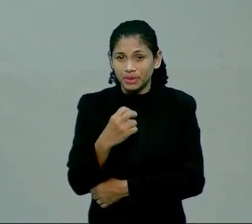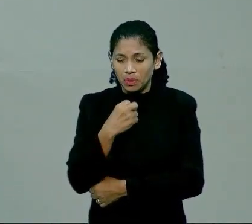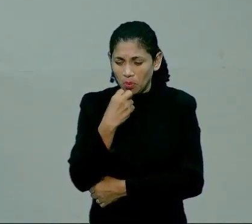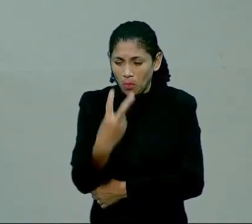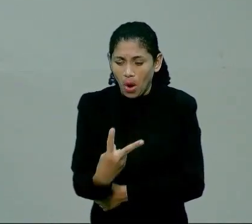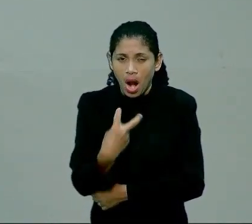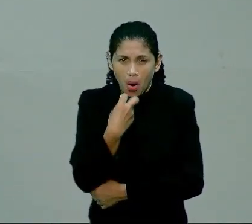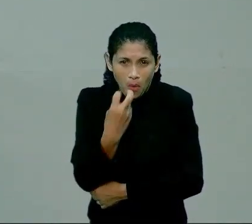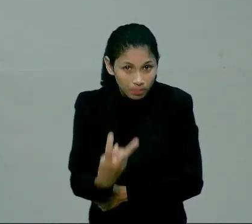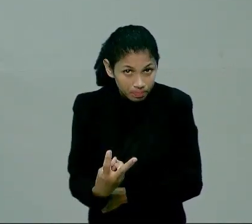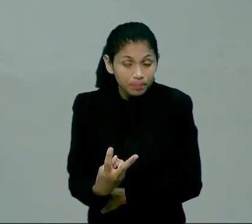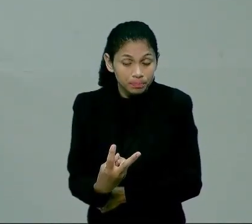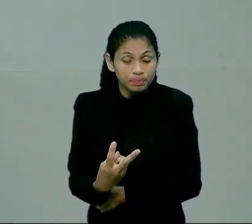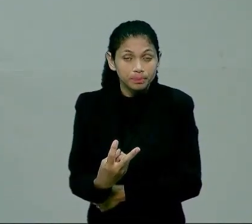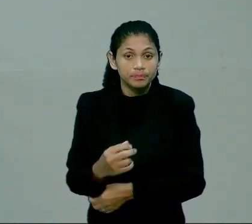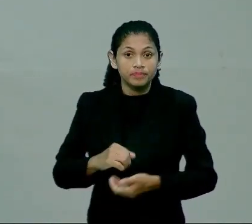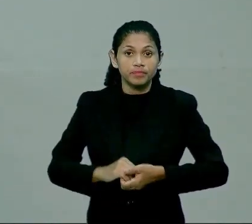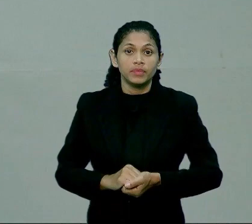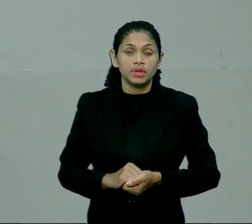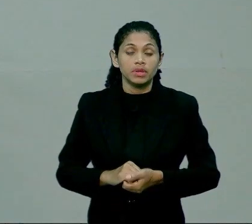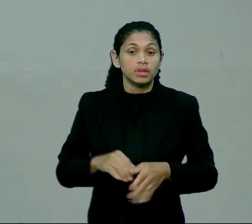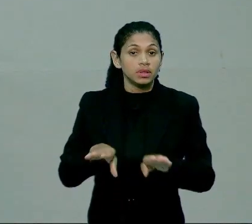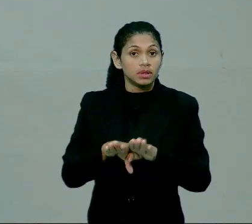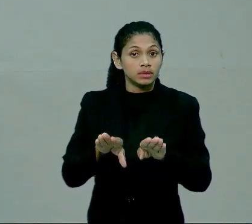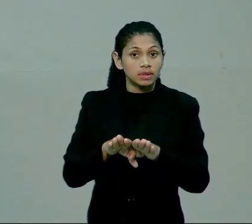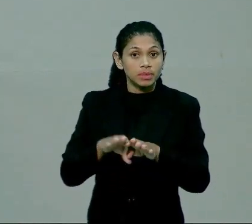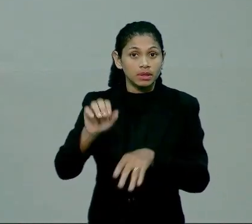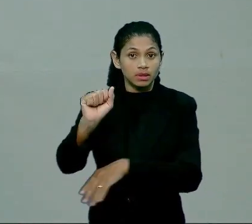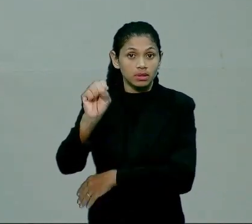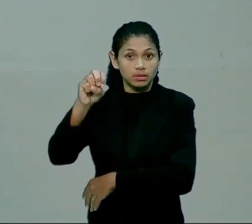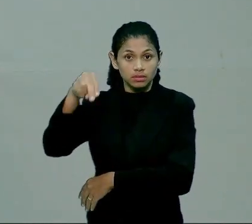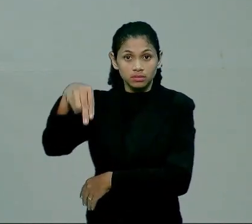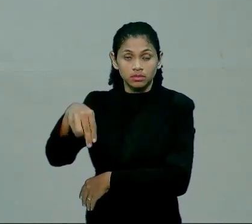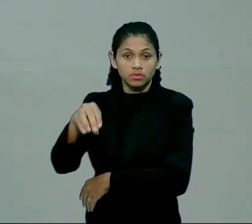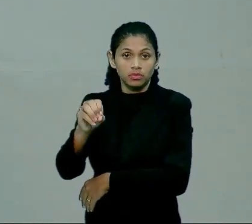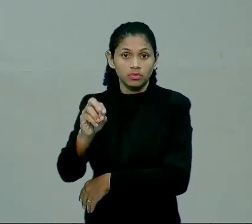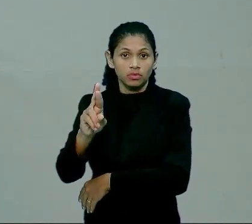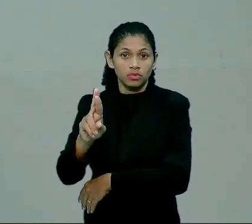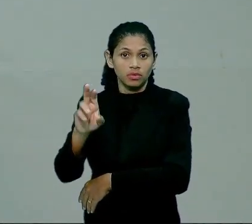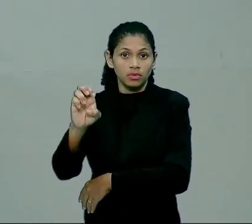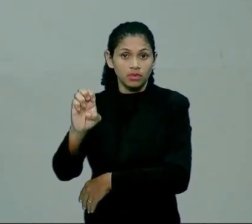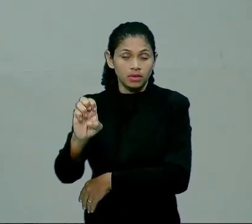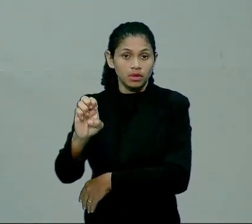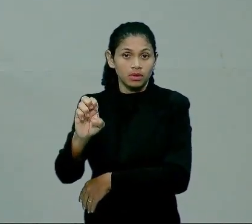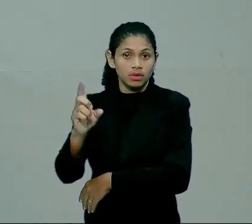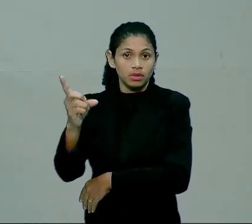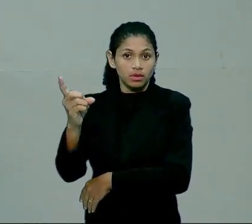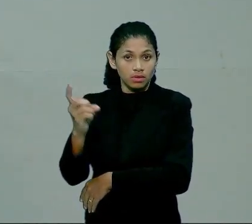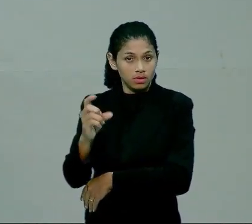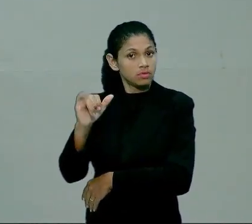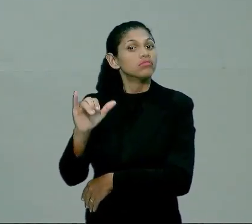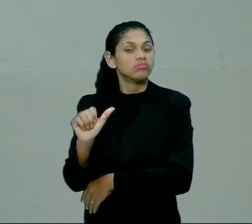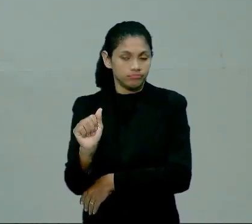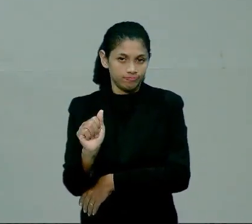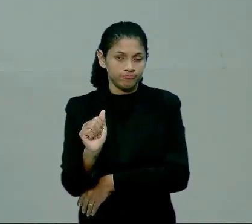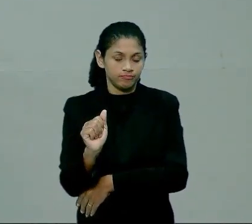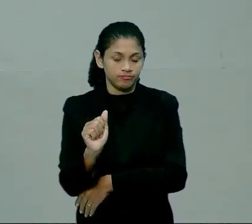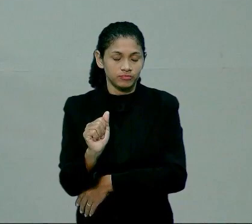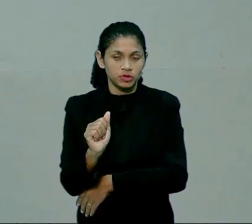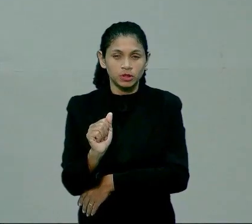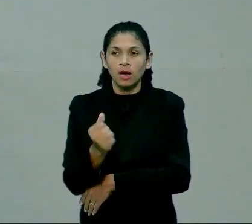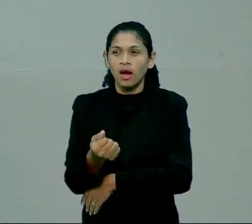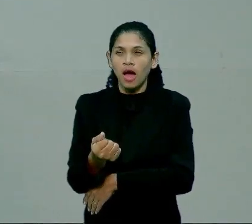de complexo alimentar nessa situação. Então, essa cobrança para tentar atingir determinado